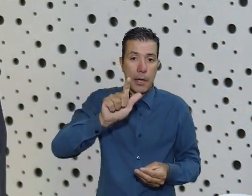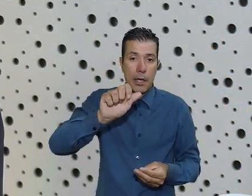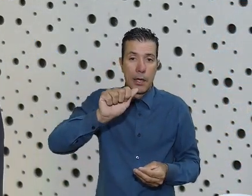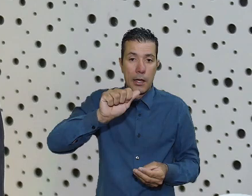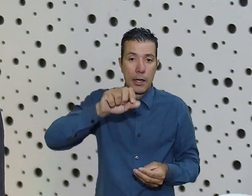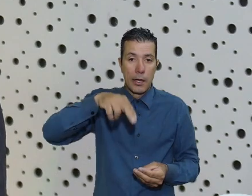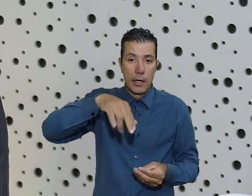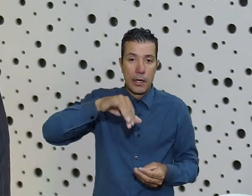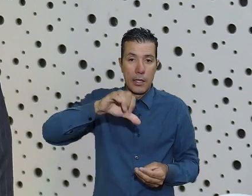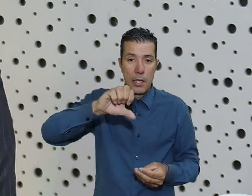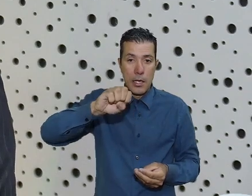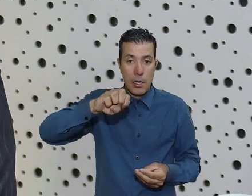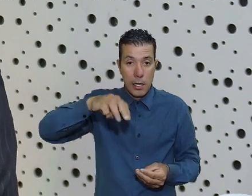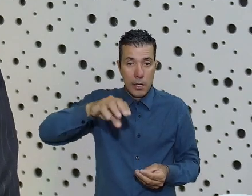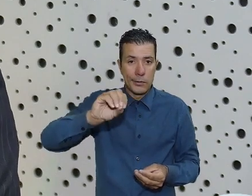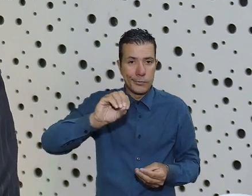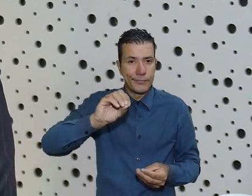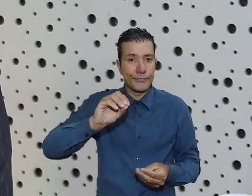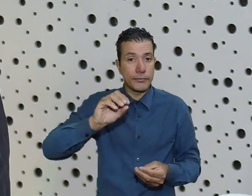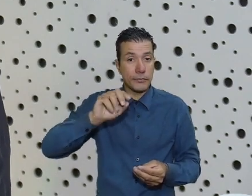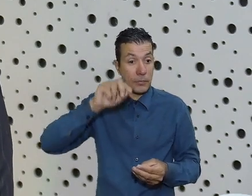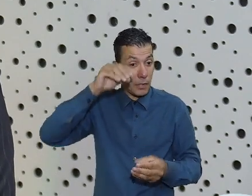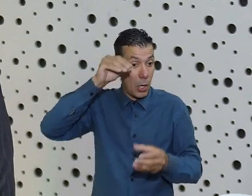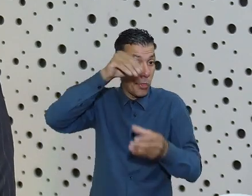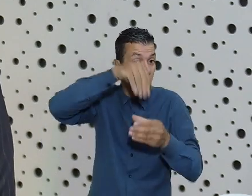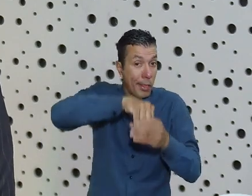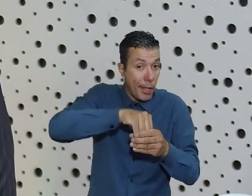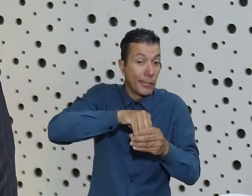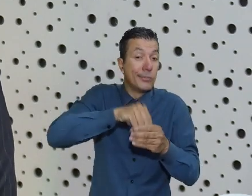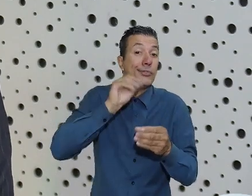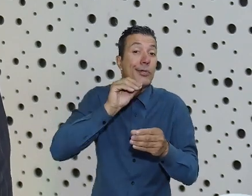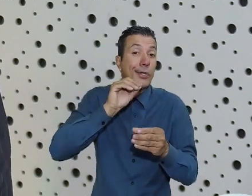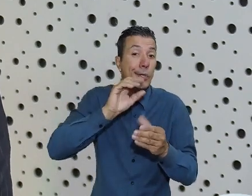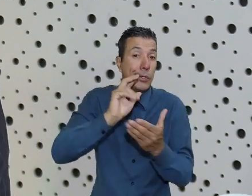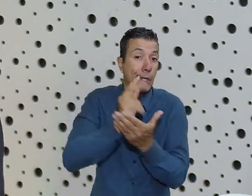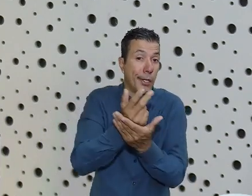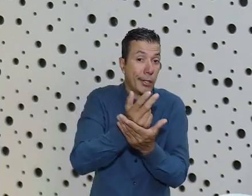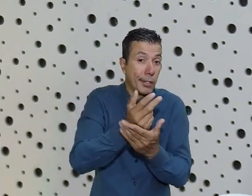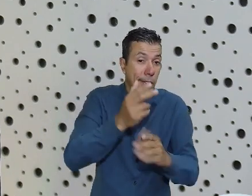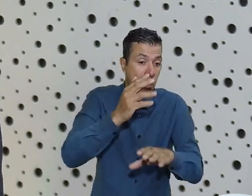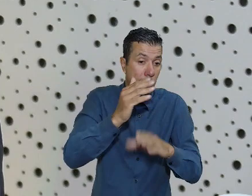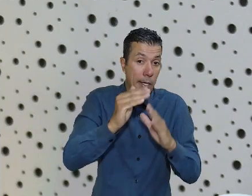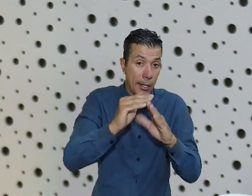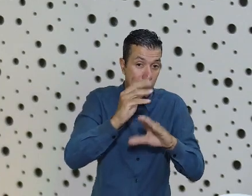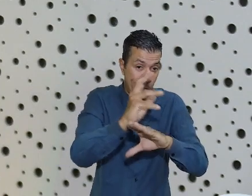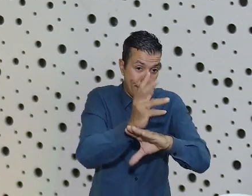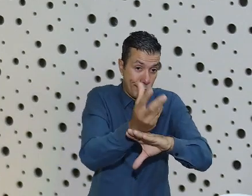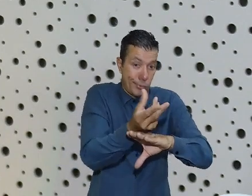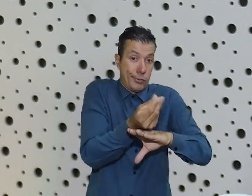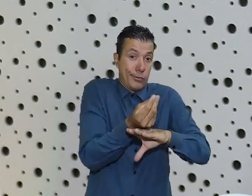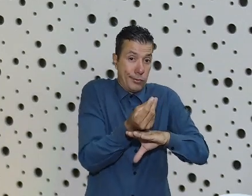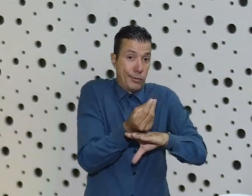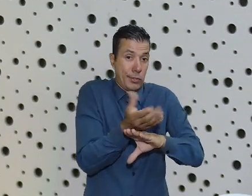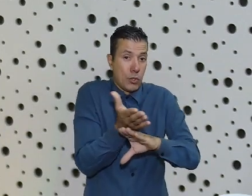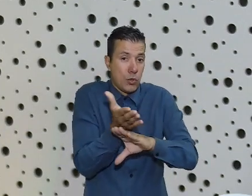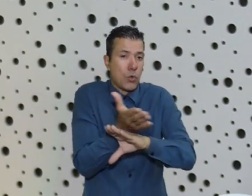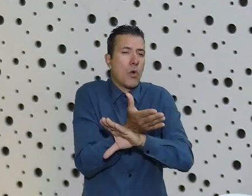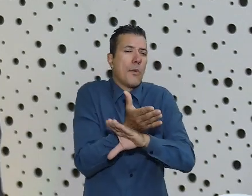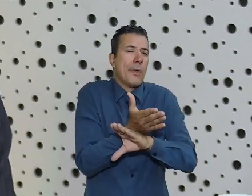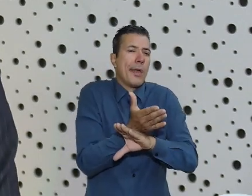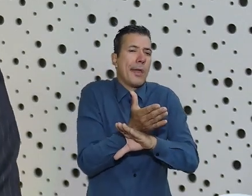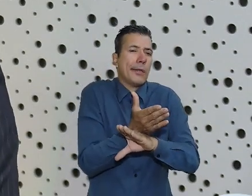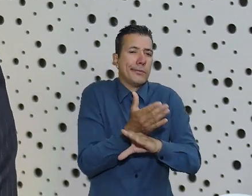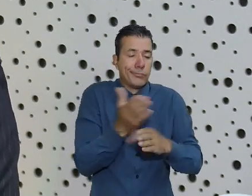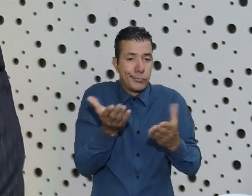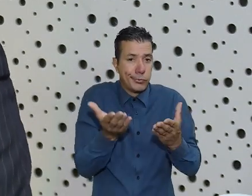as heresias começaram a se fortalecer dentro da igreja, no início da Idade Média, vamos dizer assim, nós